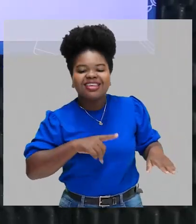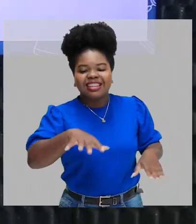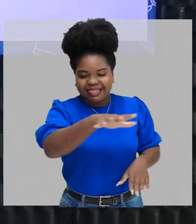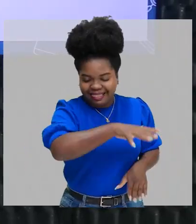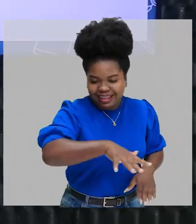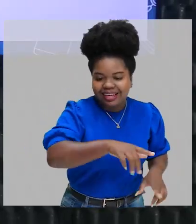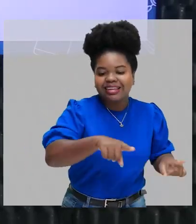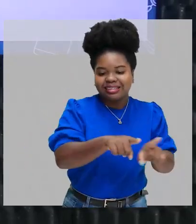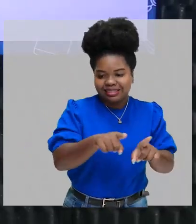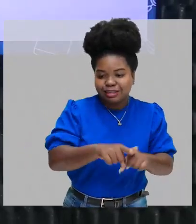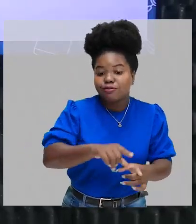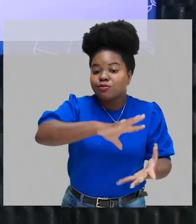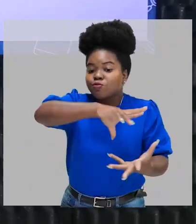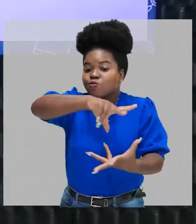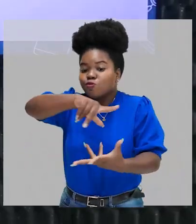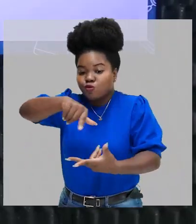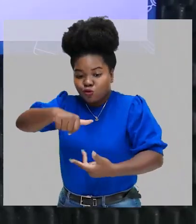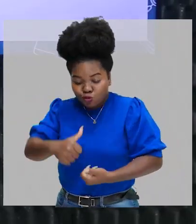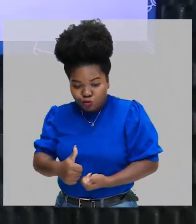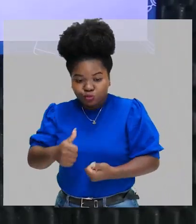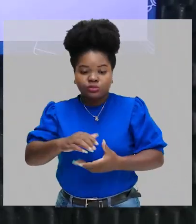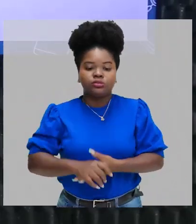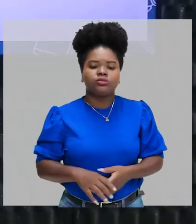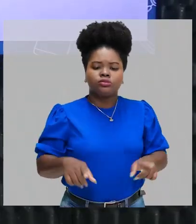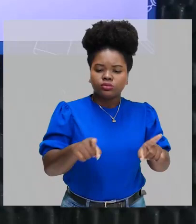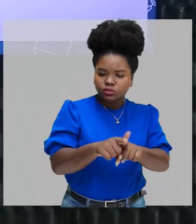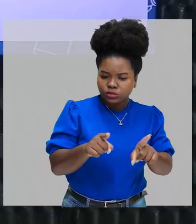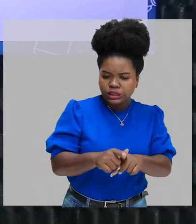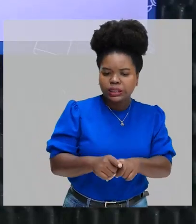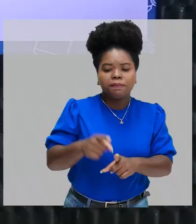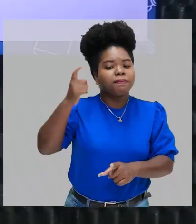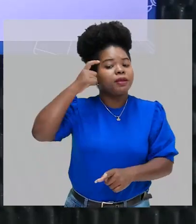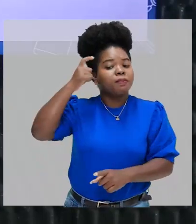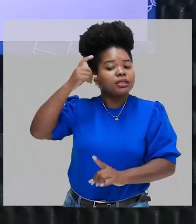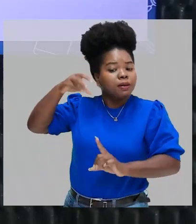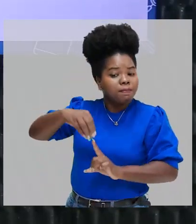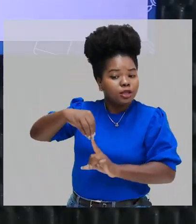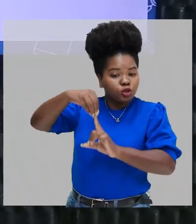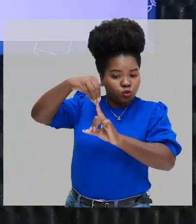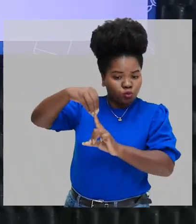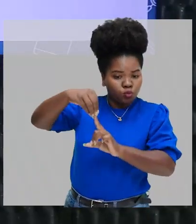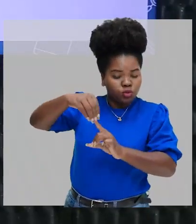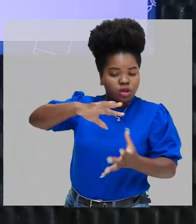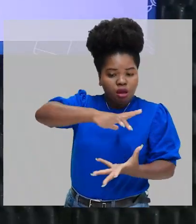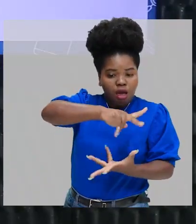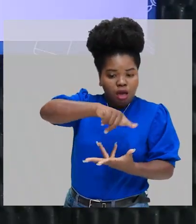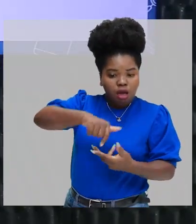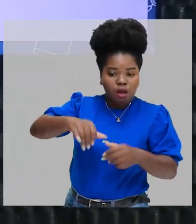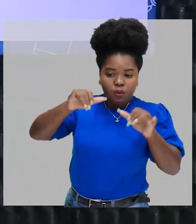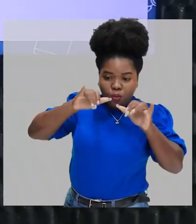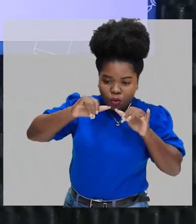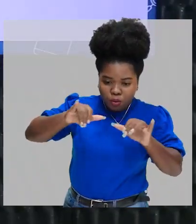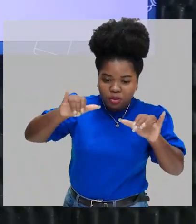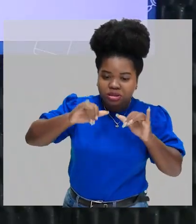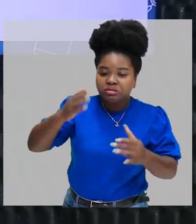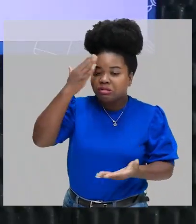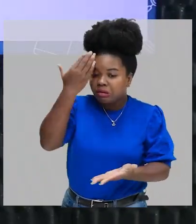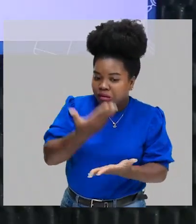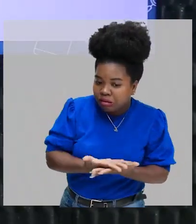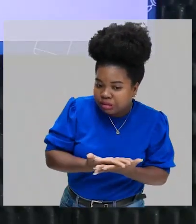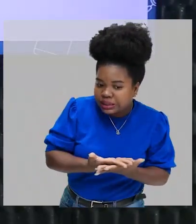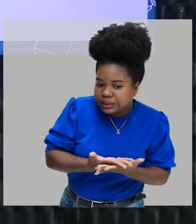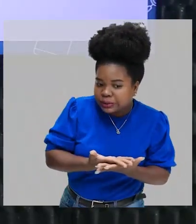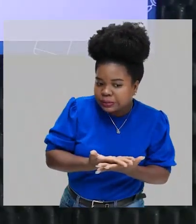plano internacional. E que a defesa do pensamento único inevitável sobre a globalização